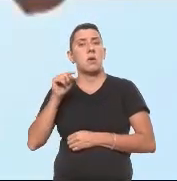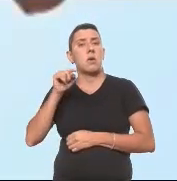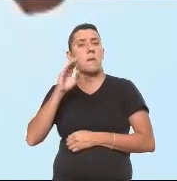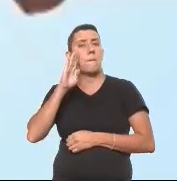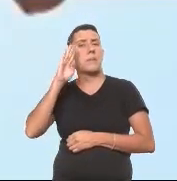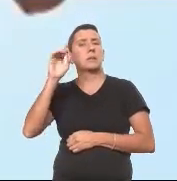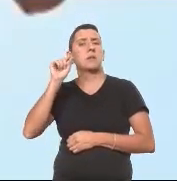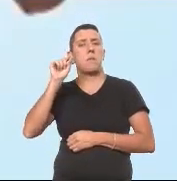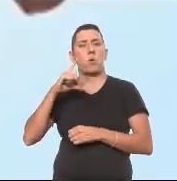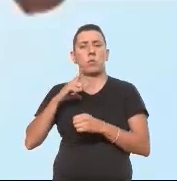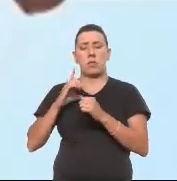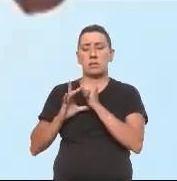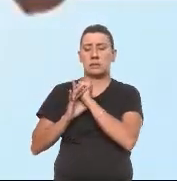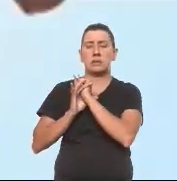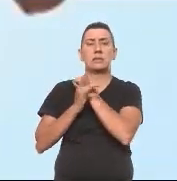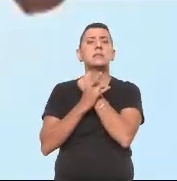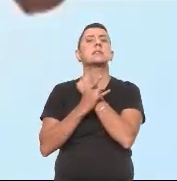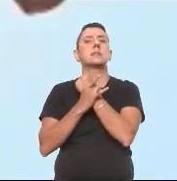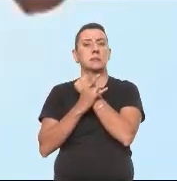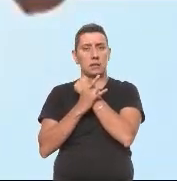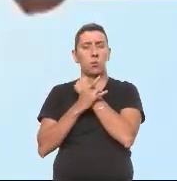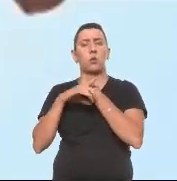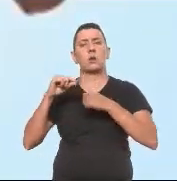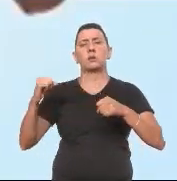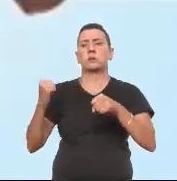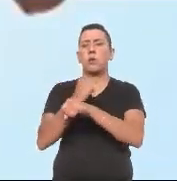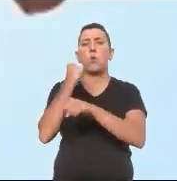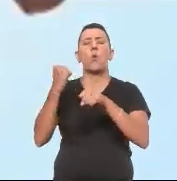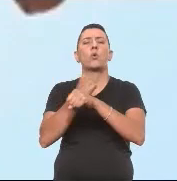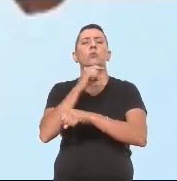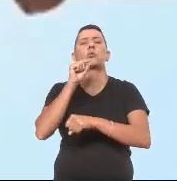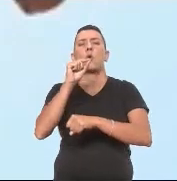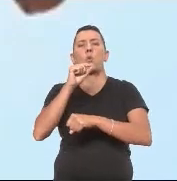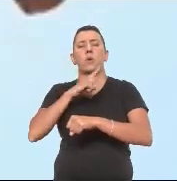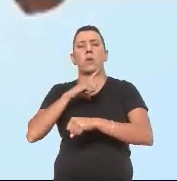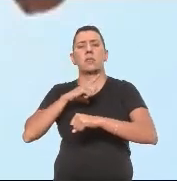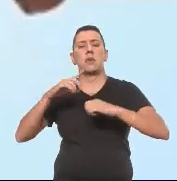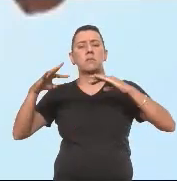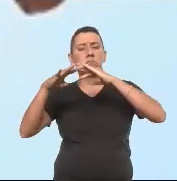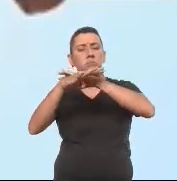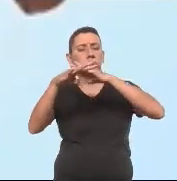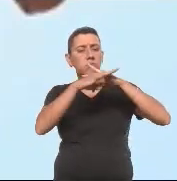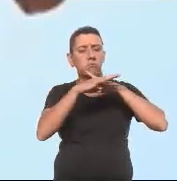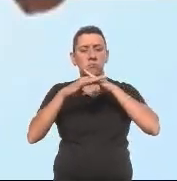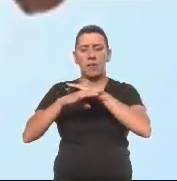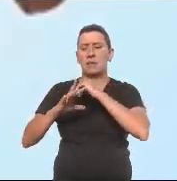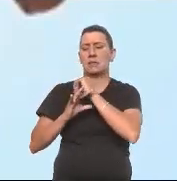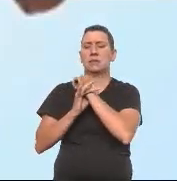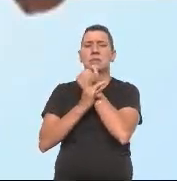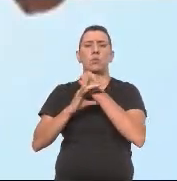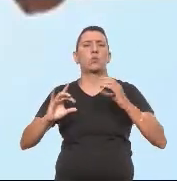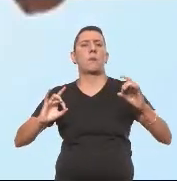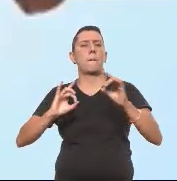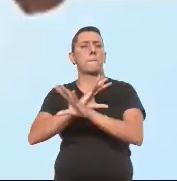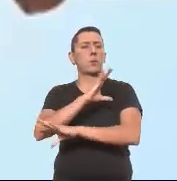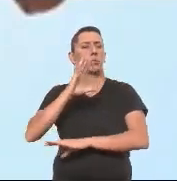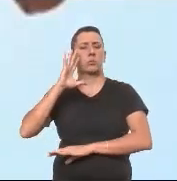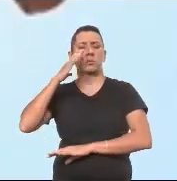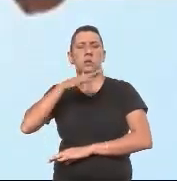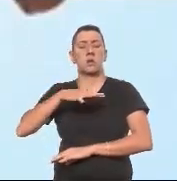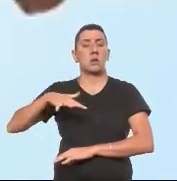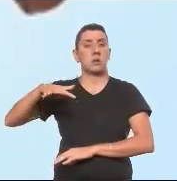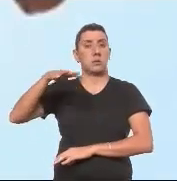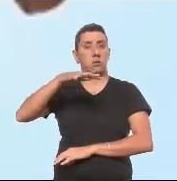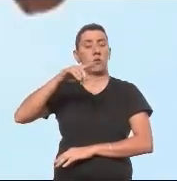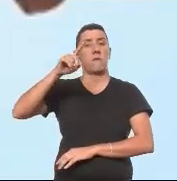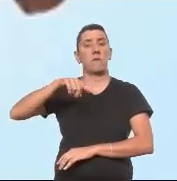pública a Rual e ajuda a construir as cidades mais inteligentes e seguras com soluções completas somos o primeiro